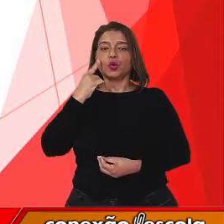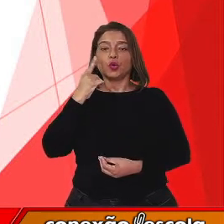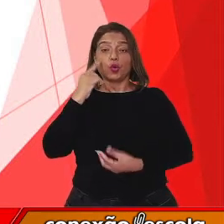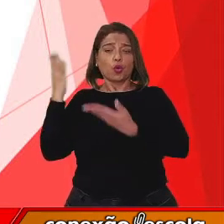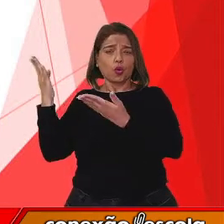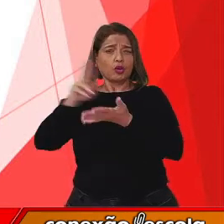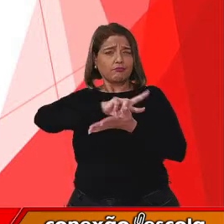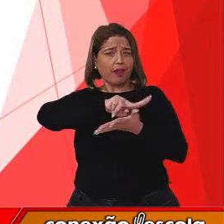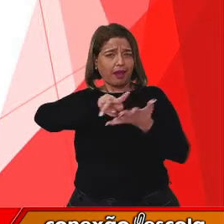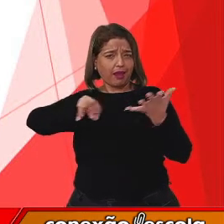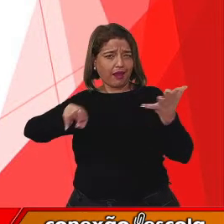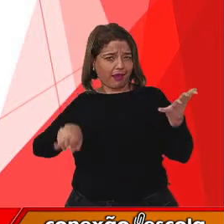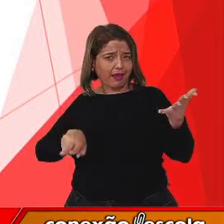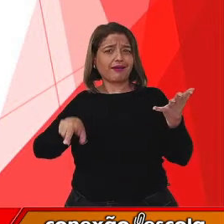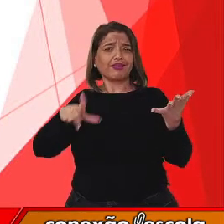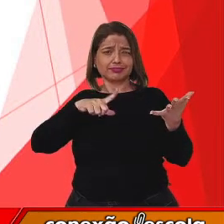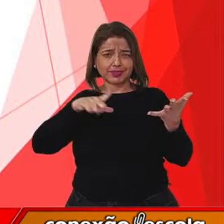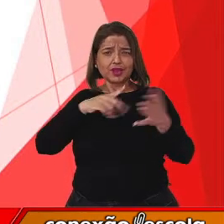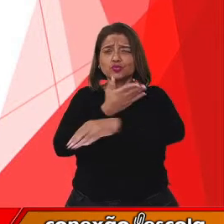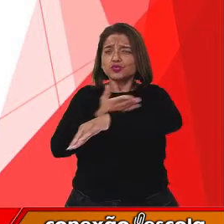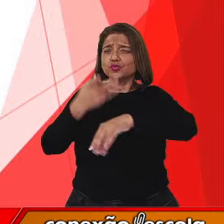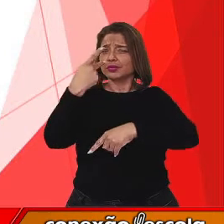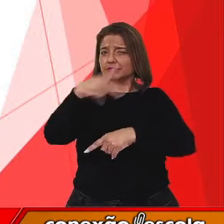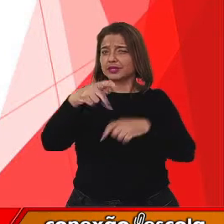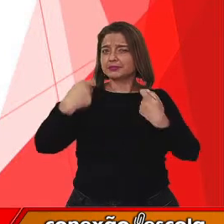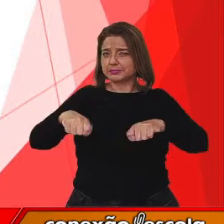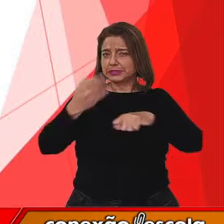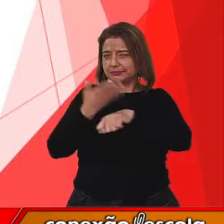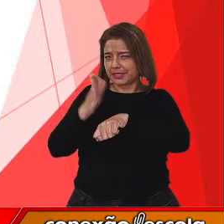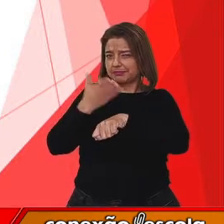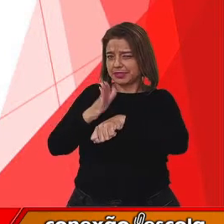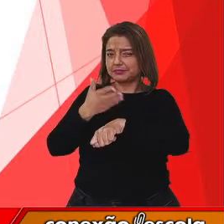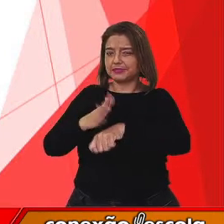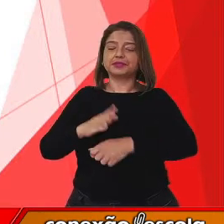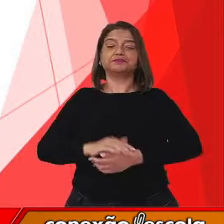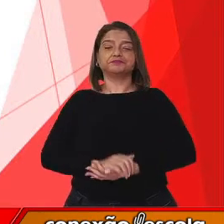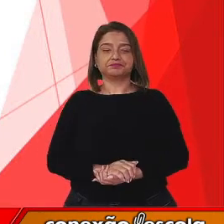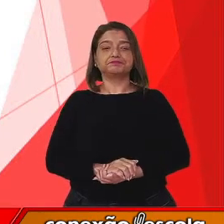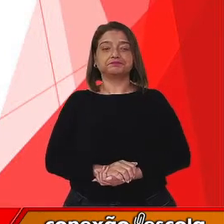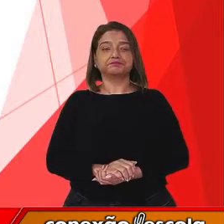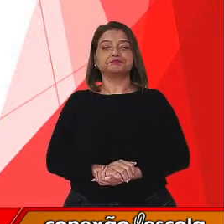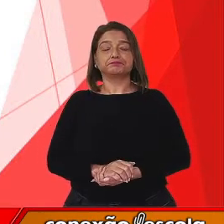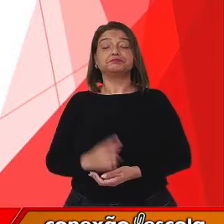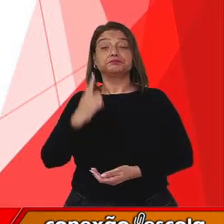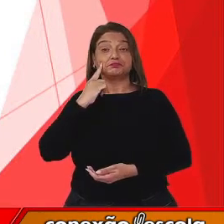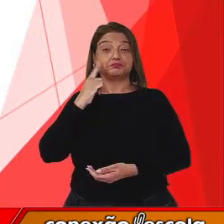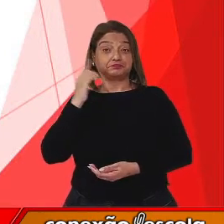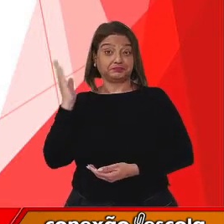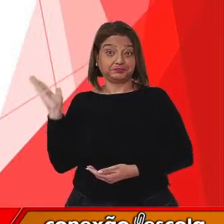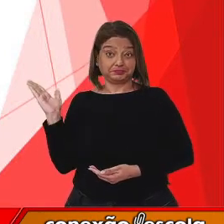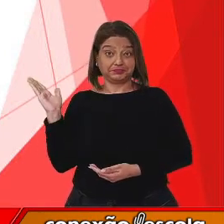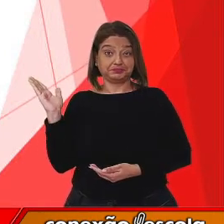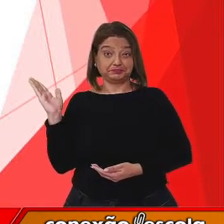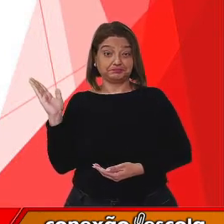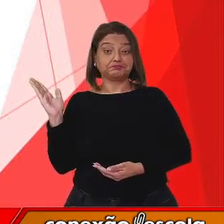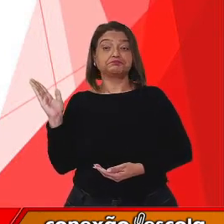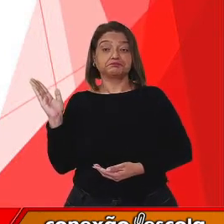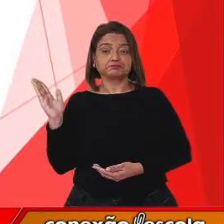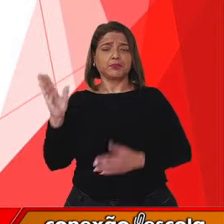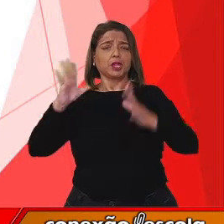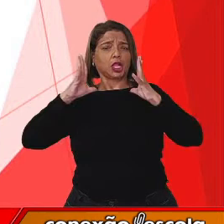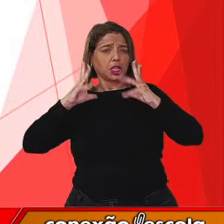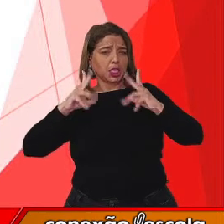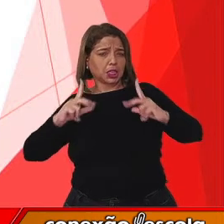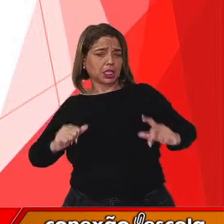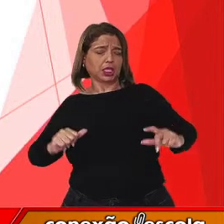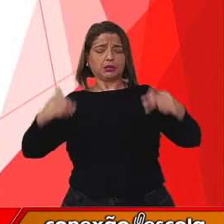Né? Legais? Quantos hábitos legais? Olha só esses aí, ó, né? Higiene com